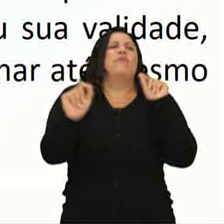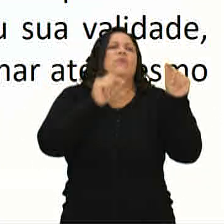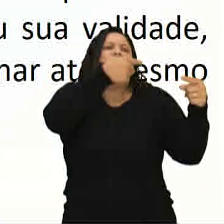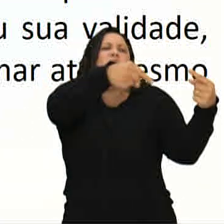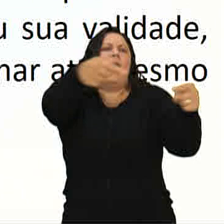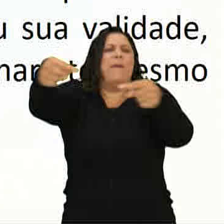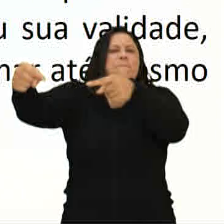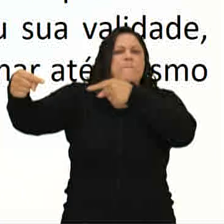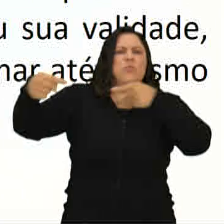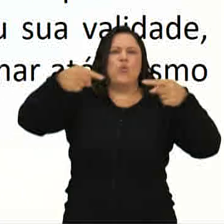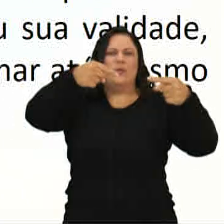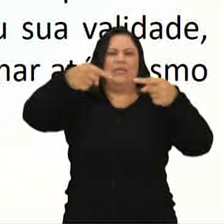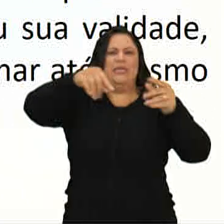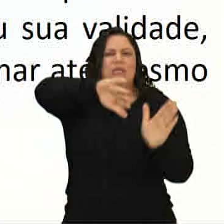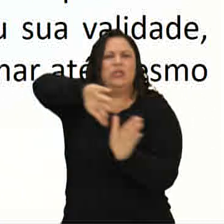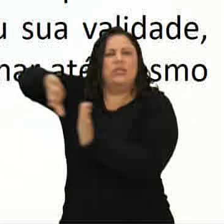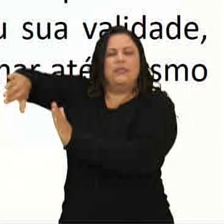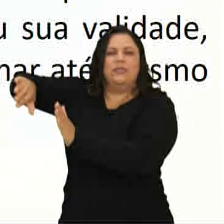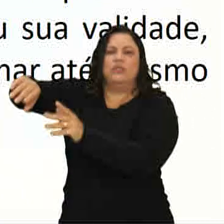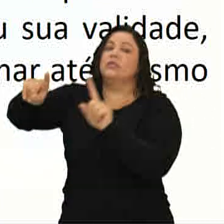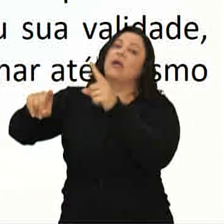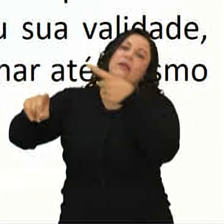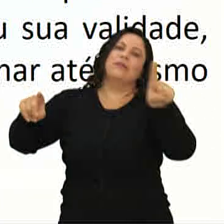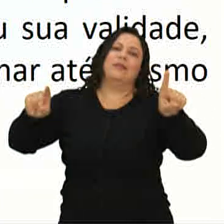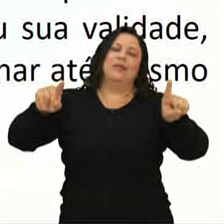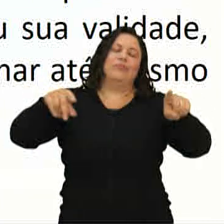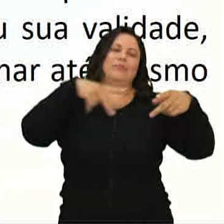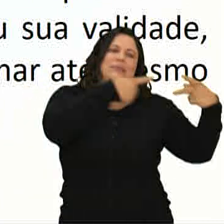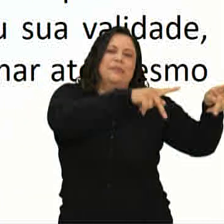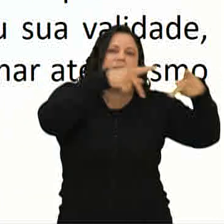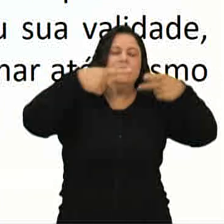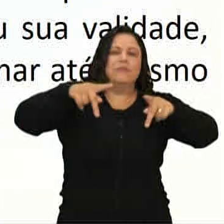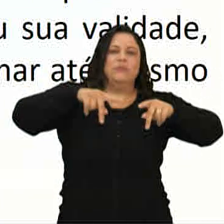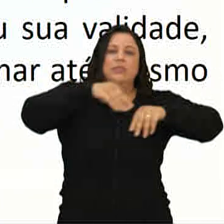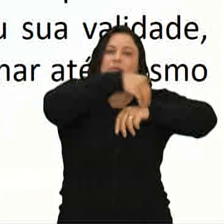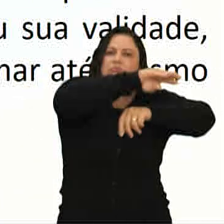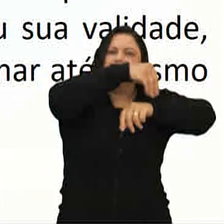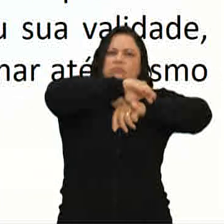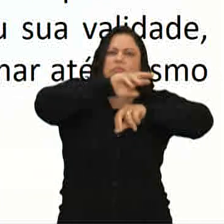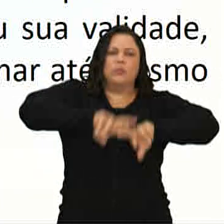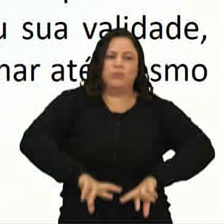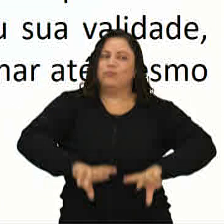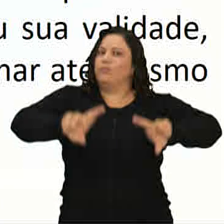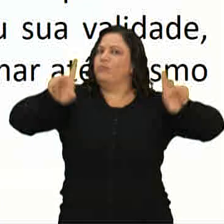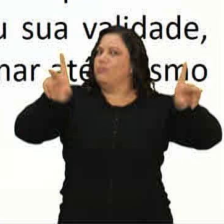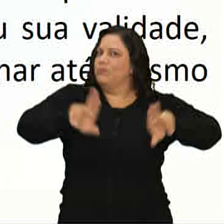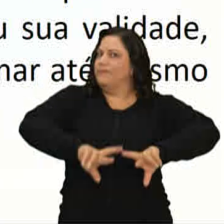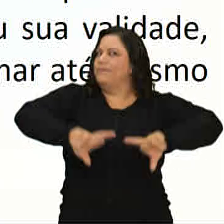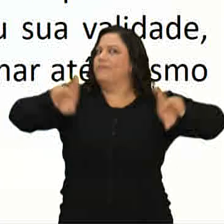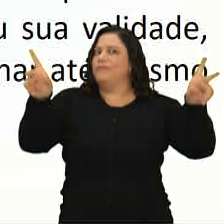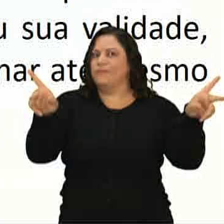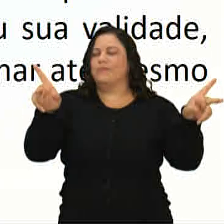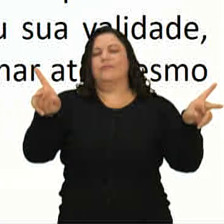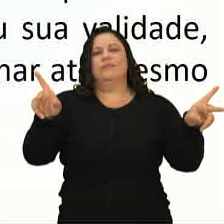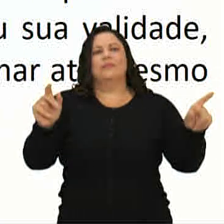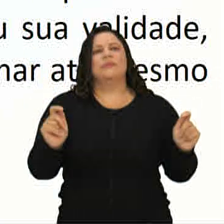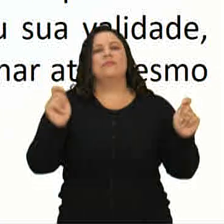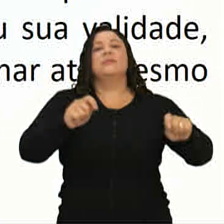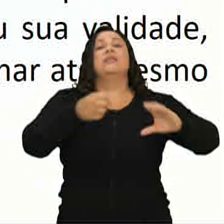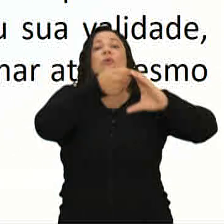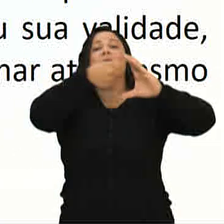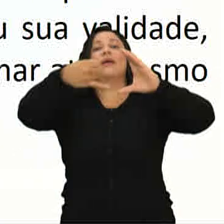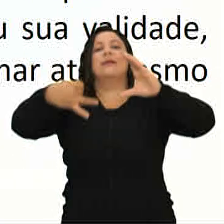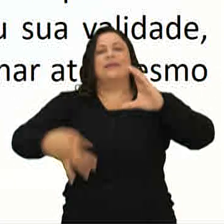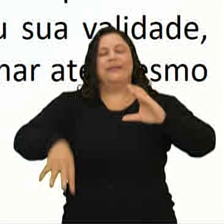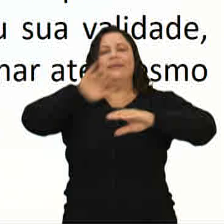época. Ele estava expressando algo totalmente distinto do que era normal em sua época. São características do Sermão da